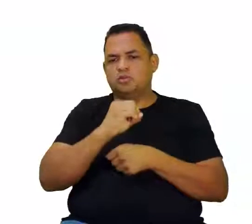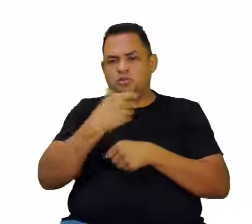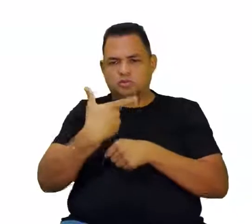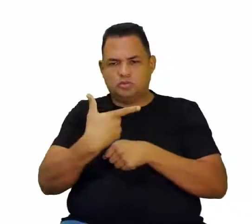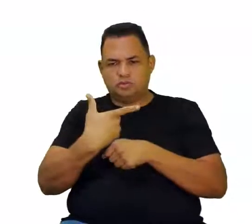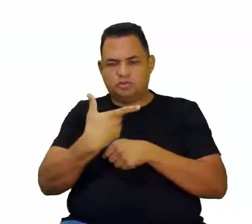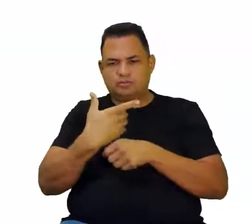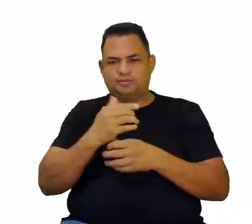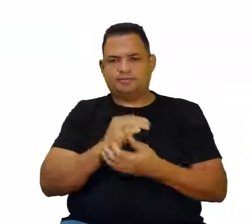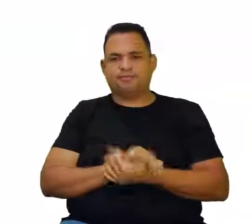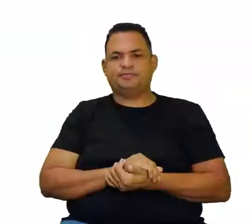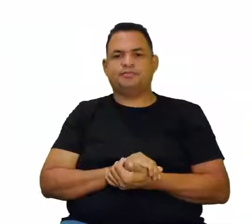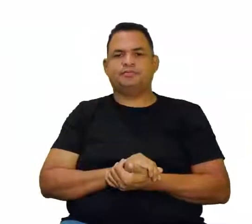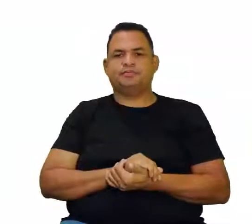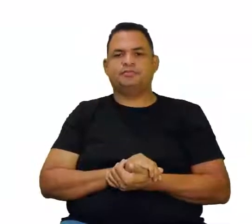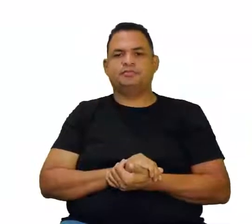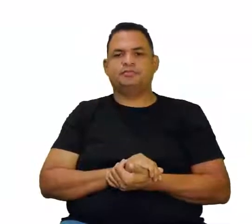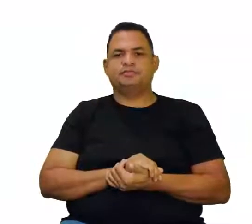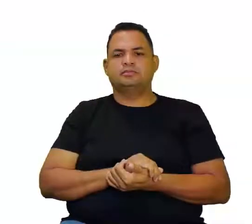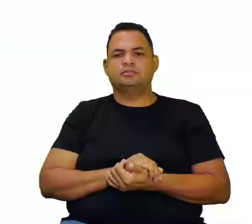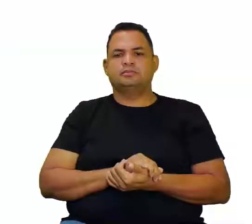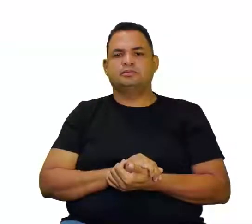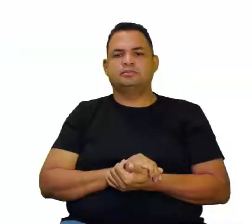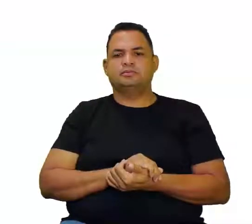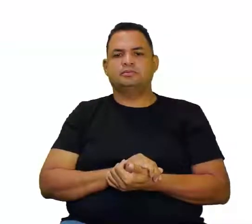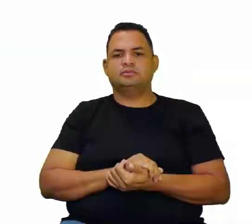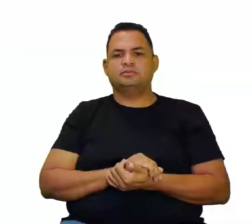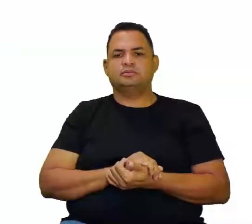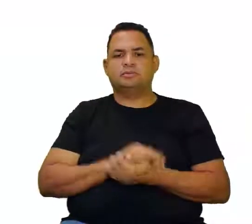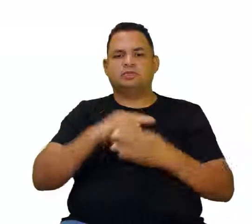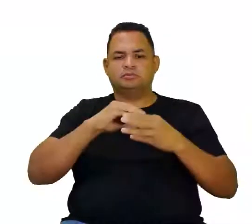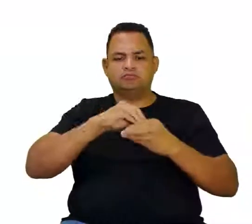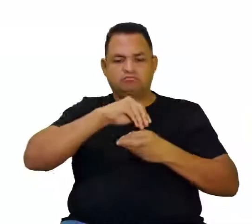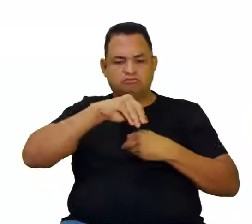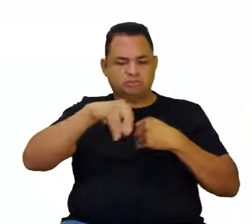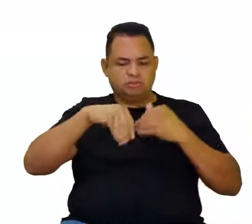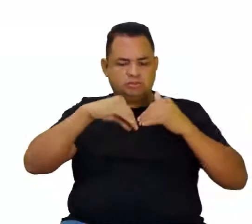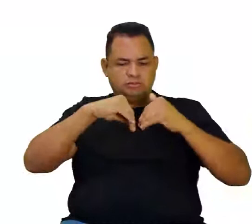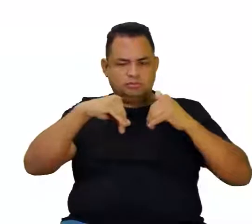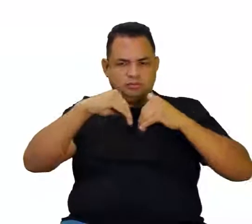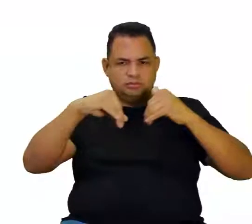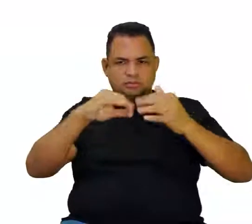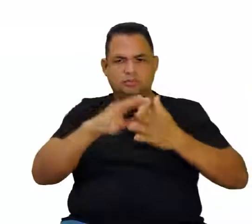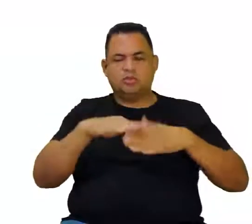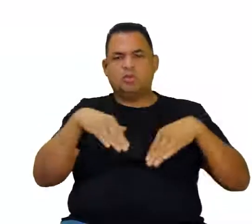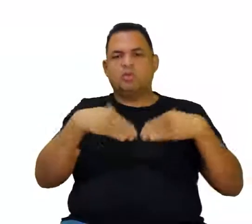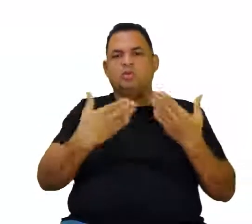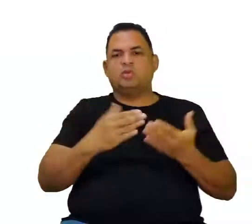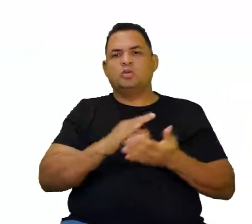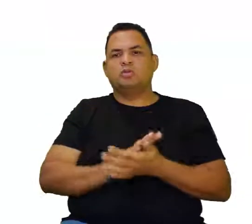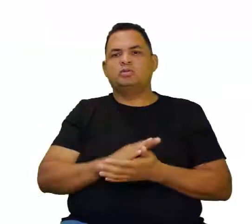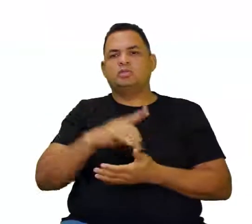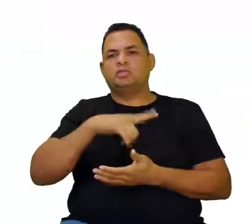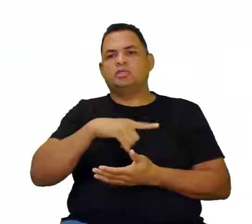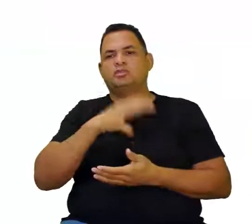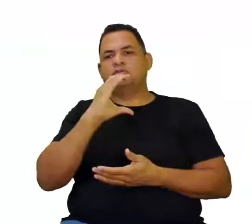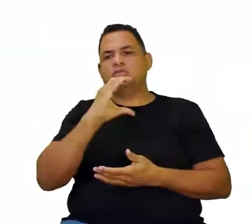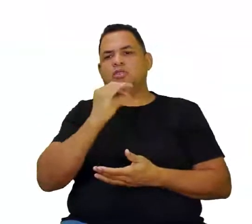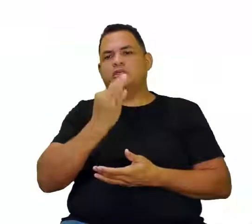oxigênio. Então, o ozônio ele acaba sendo desmontado pela presença dos